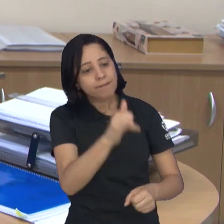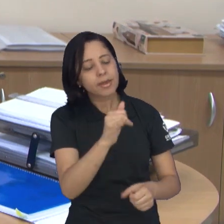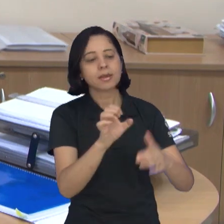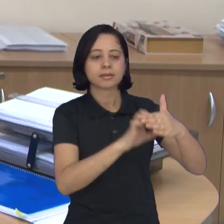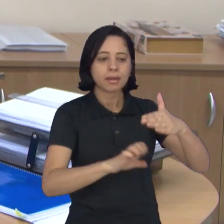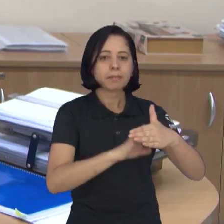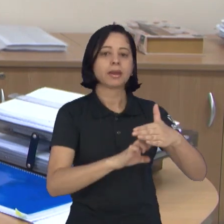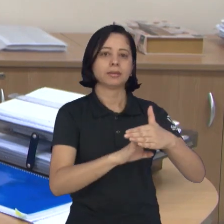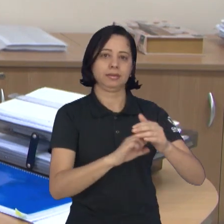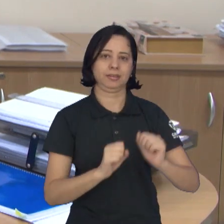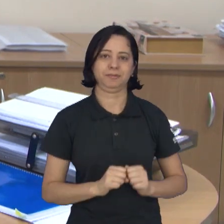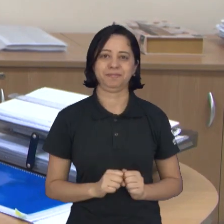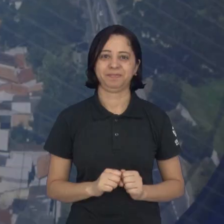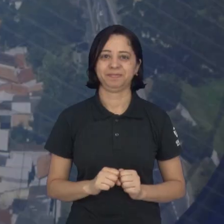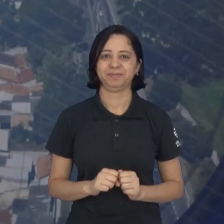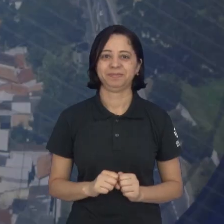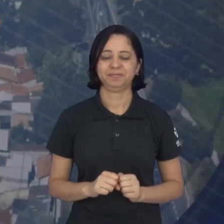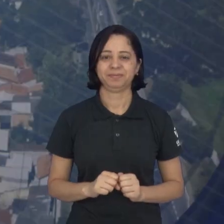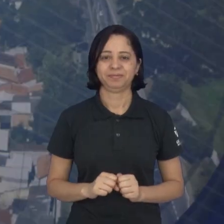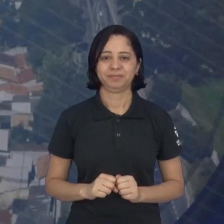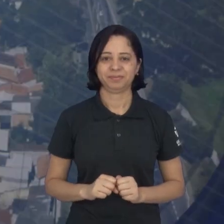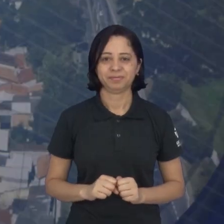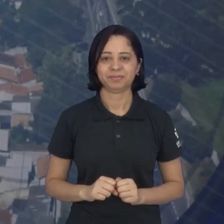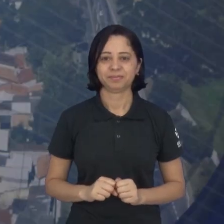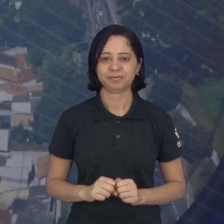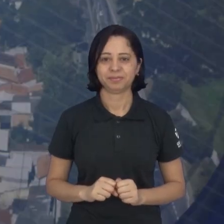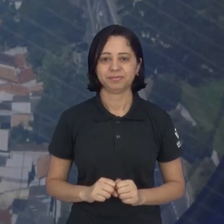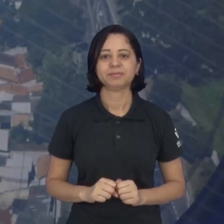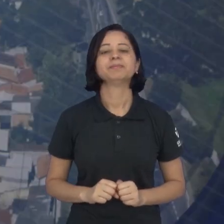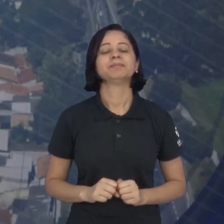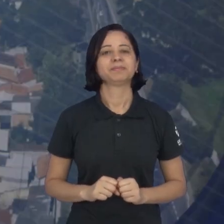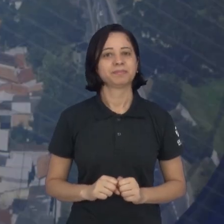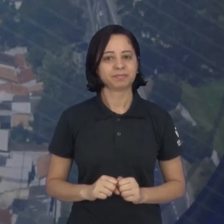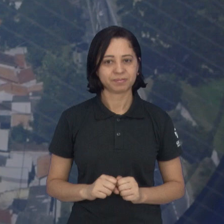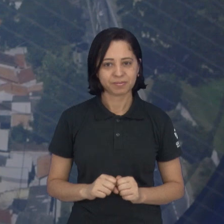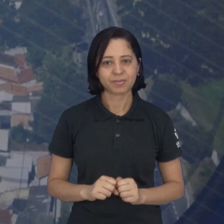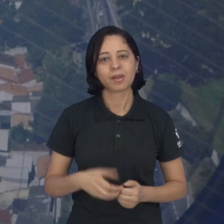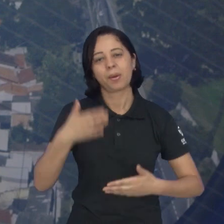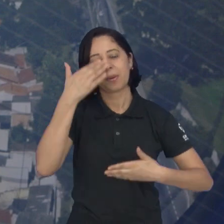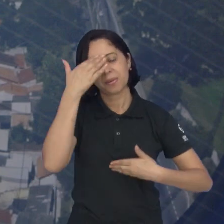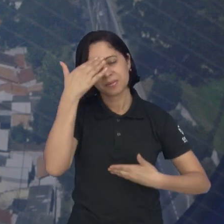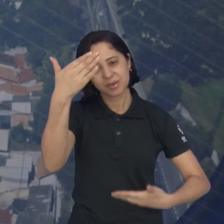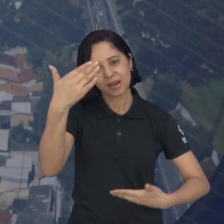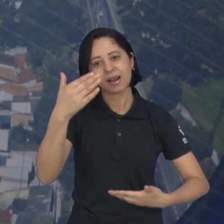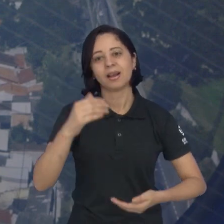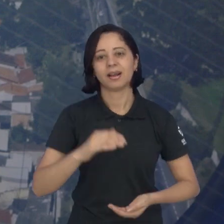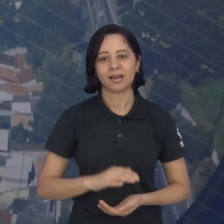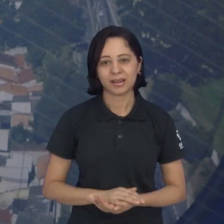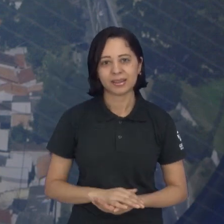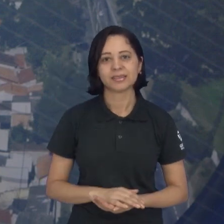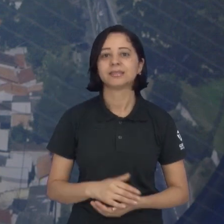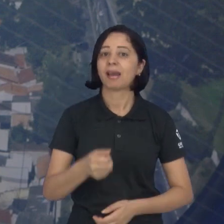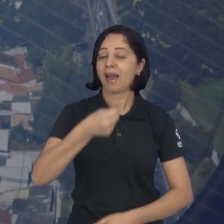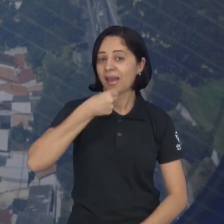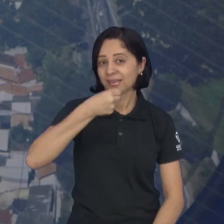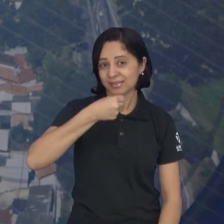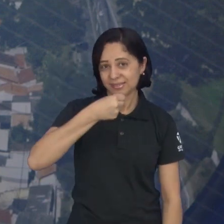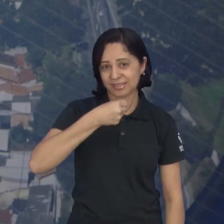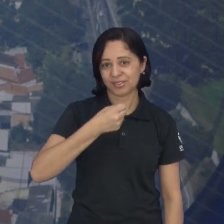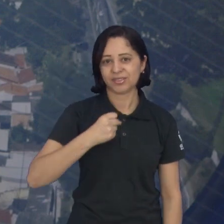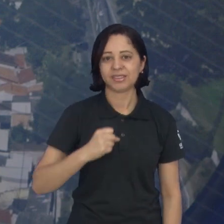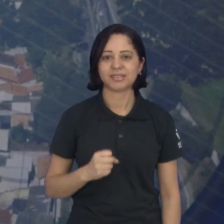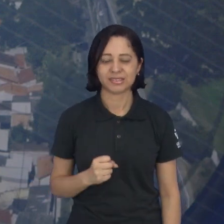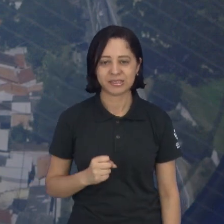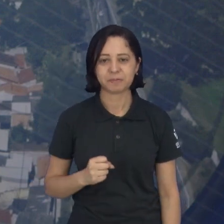né? Volto com você no estúdio. É isso, Carol. Muito obrigada pela participação de vocês aqui no